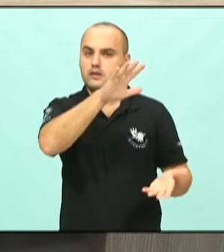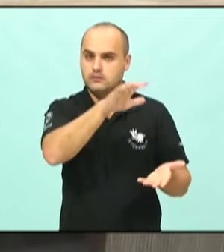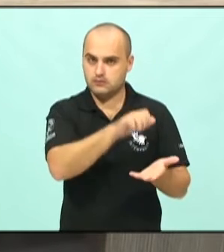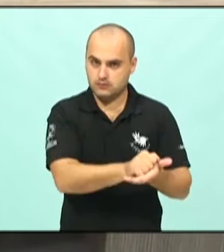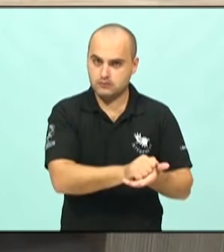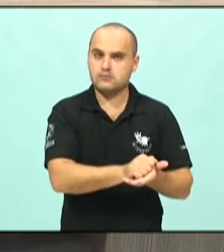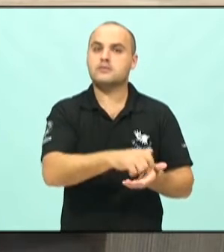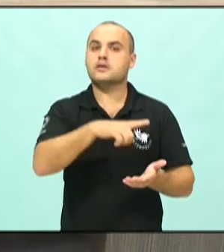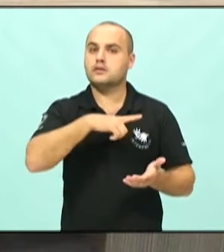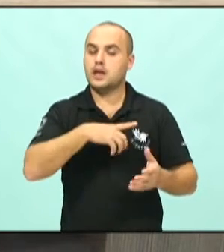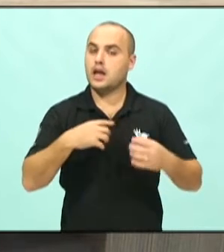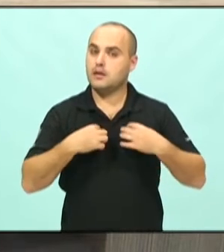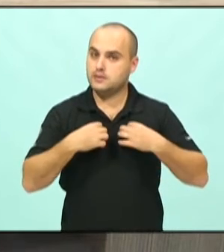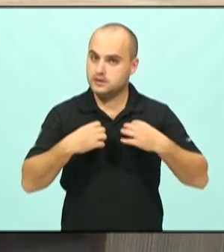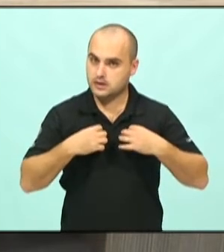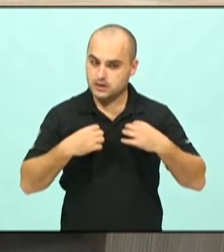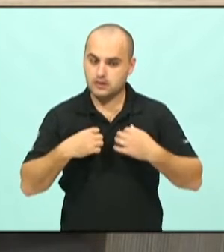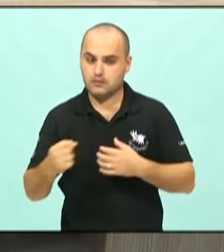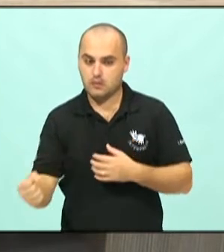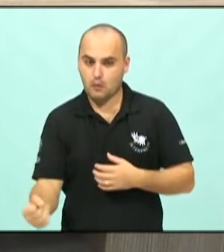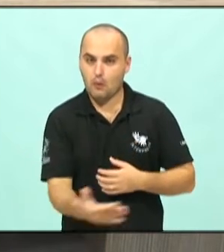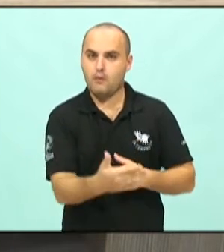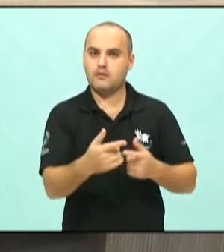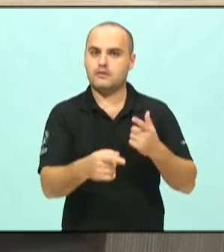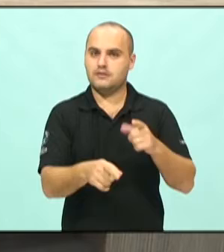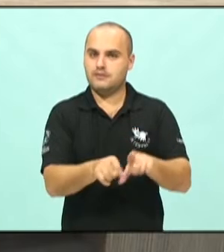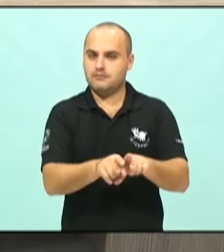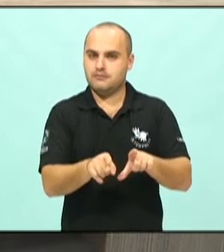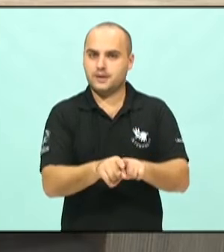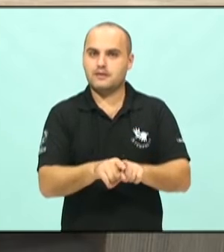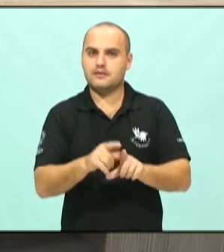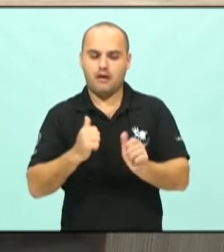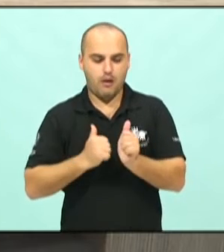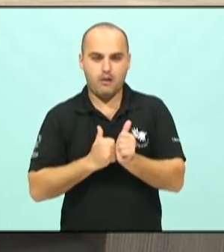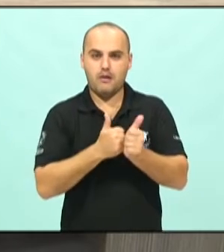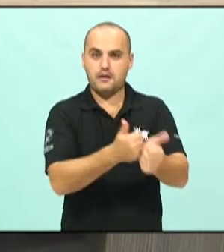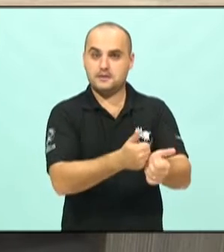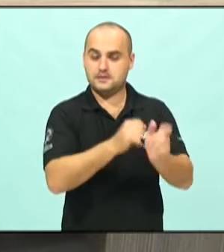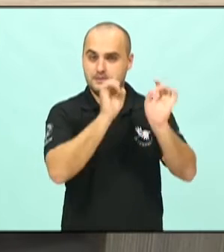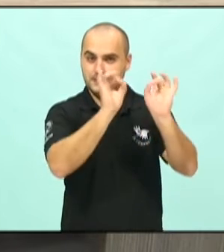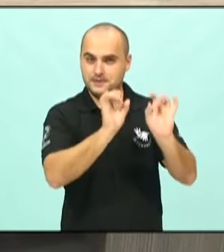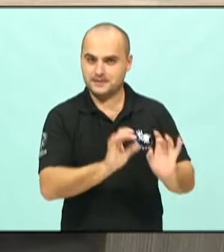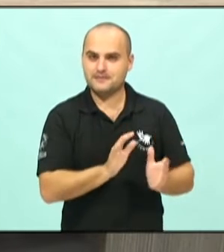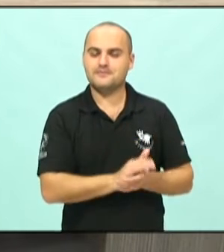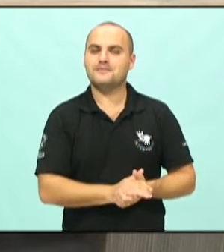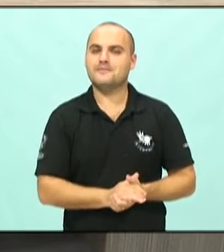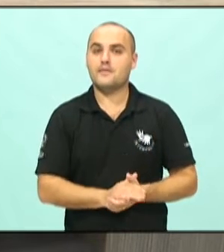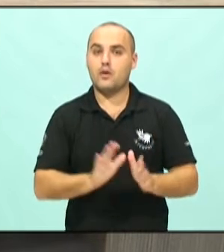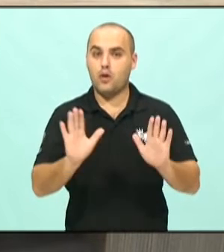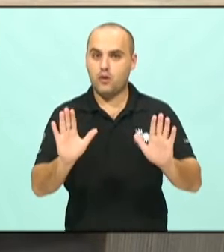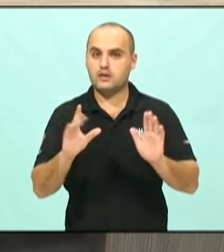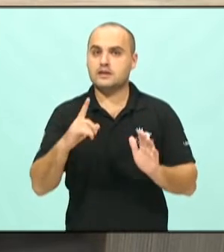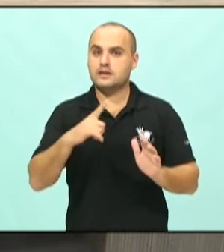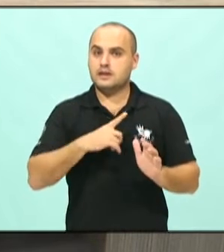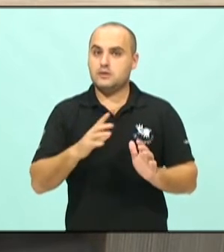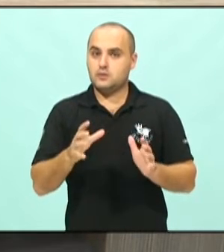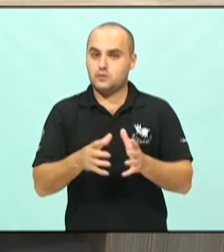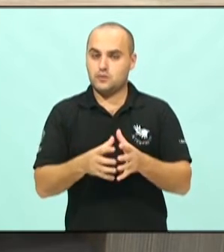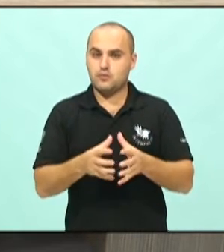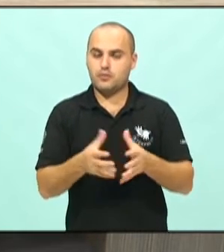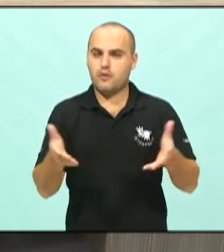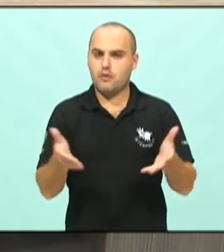ganhar novamente a sua camiseta e ter todo um acompanhamento diferencial. Só para você ter ideia, vai ter um grupo agora que está saindo com